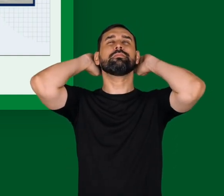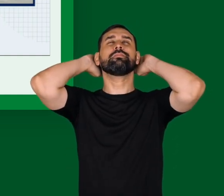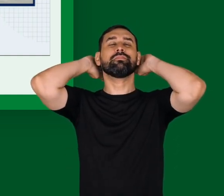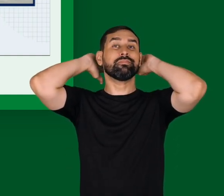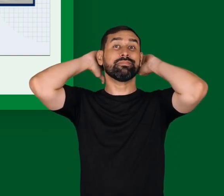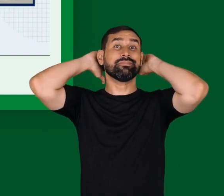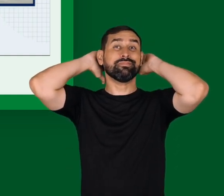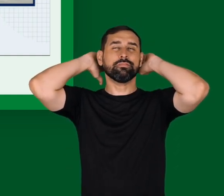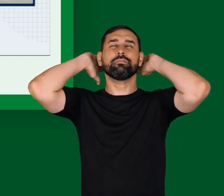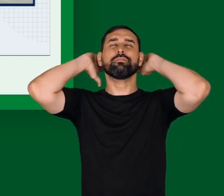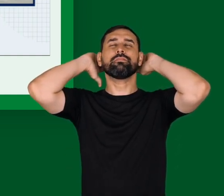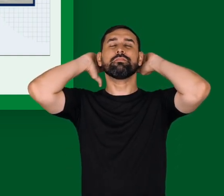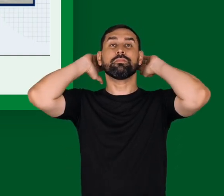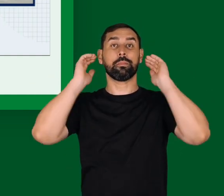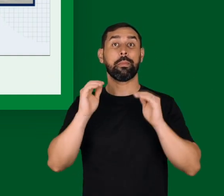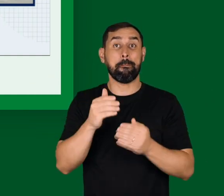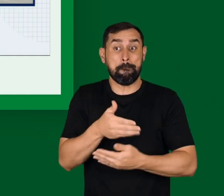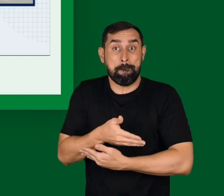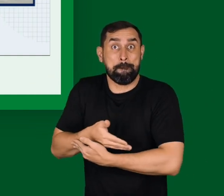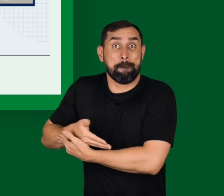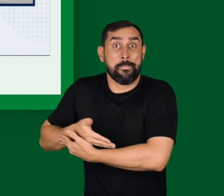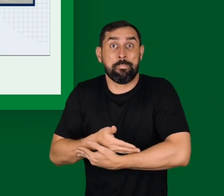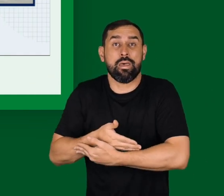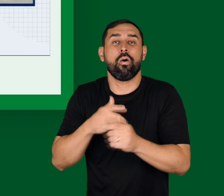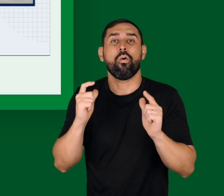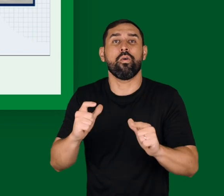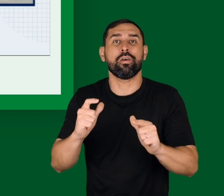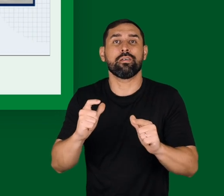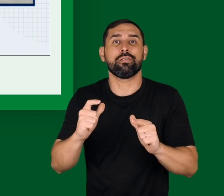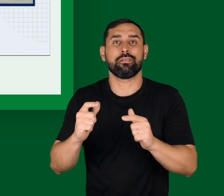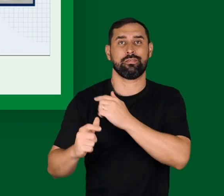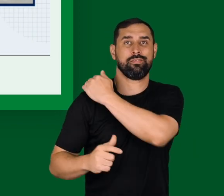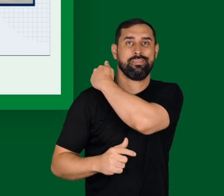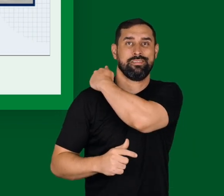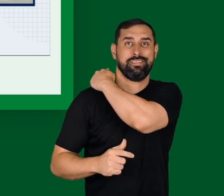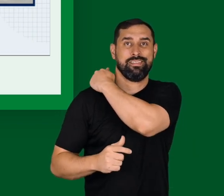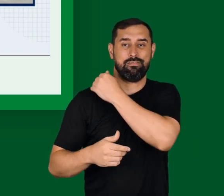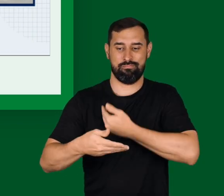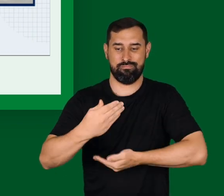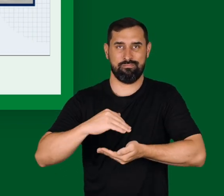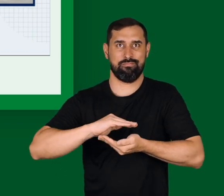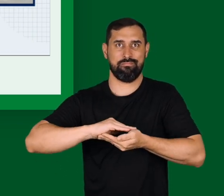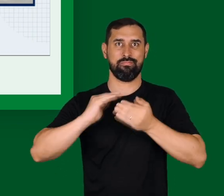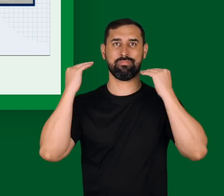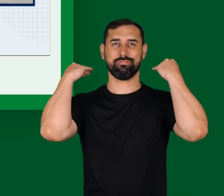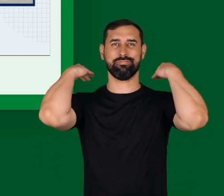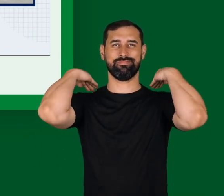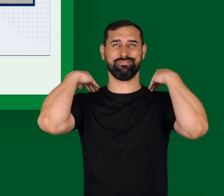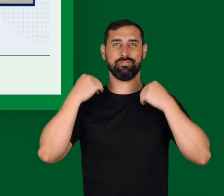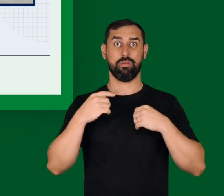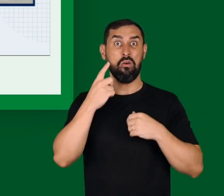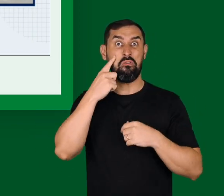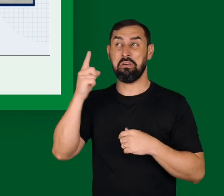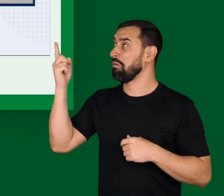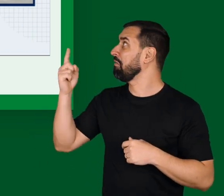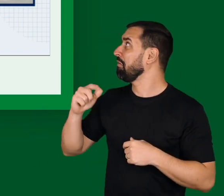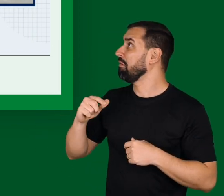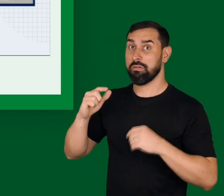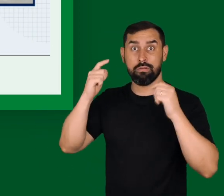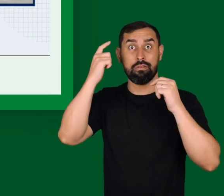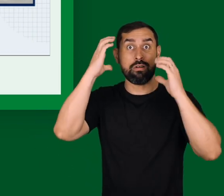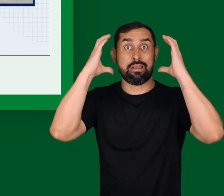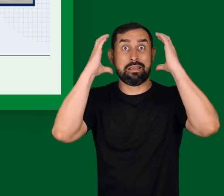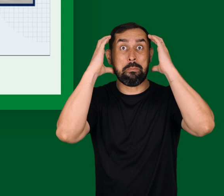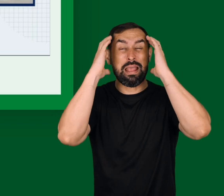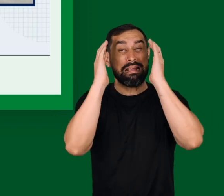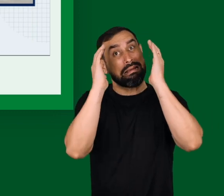gente bota aqui embaixo dos ombros, tá vendo? Olha como a cabeça é grande, né? Lembrar que a cabeça é a maior superfície corporal